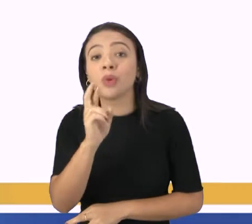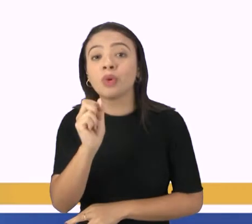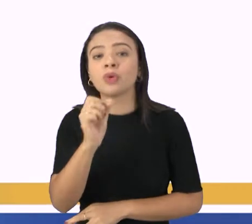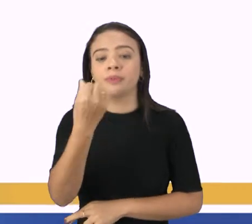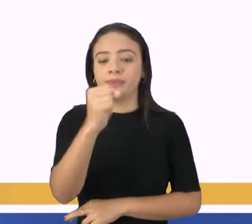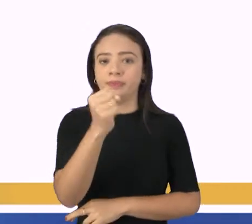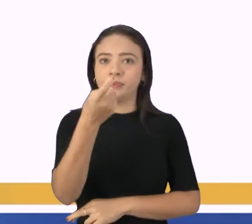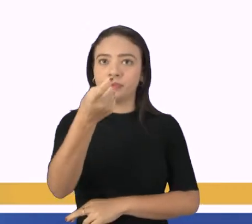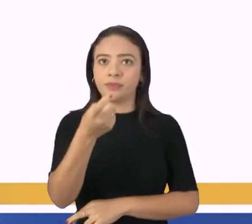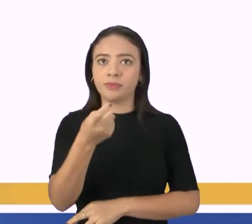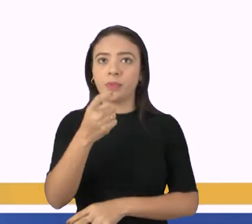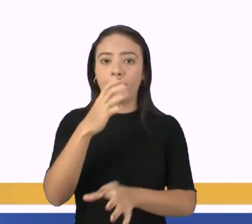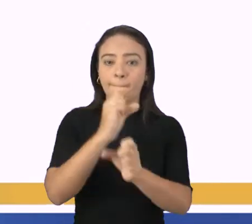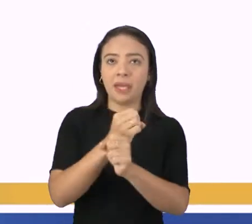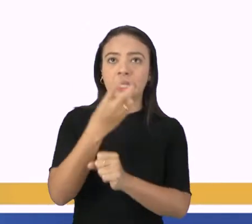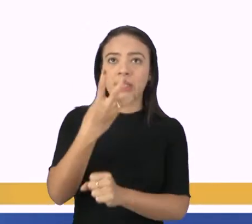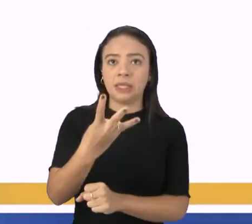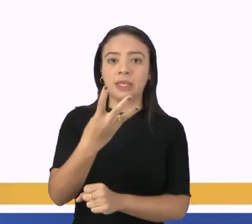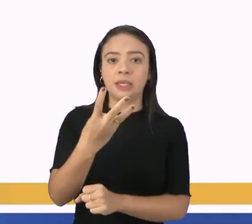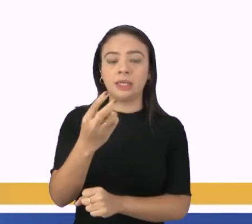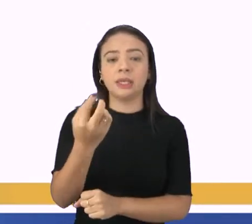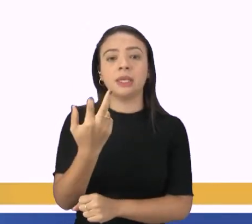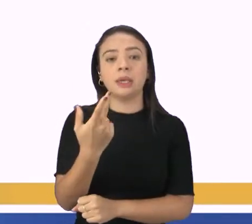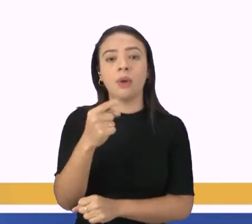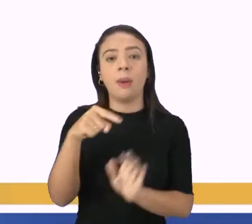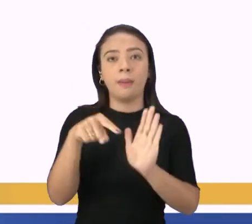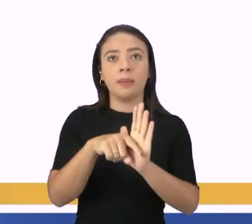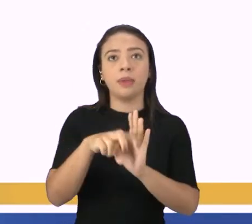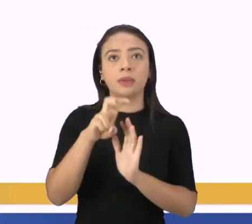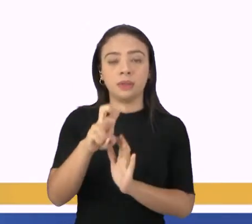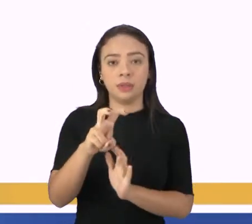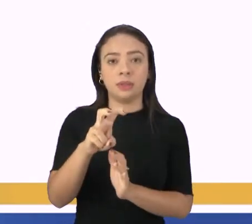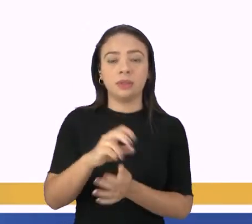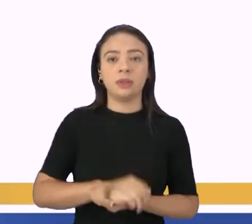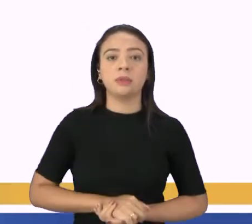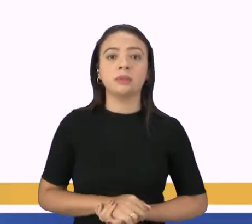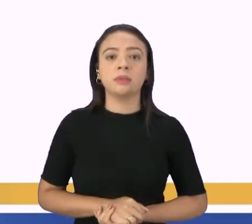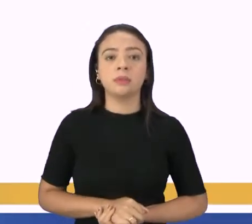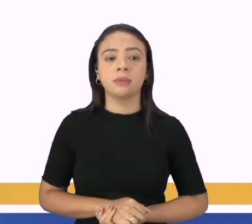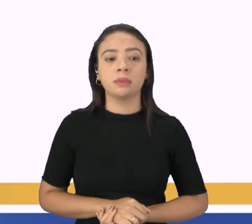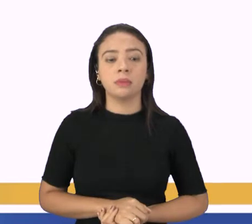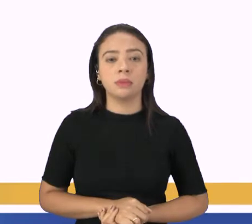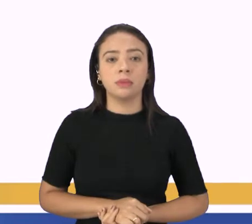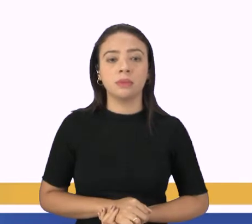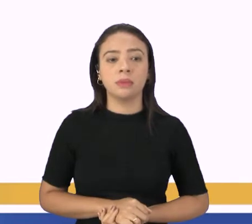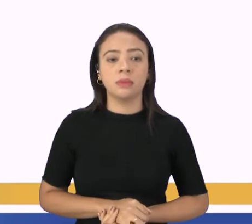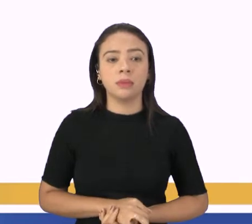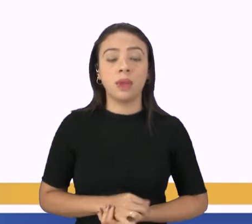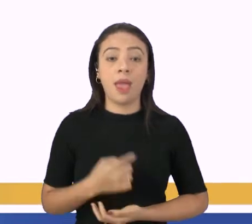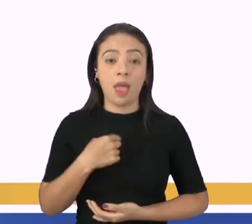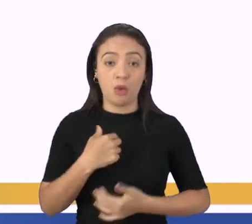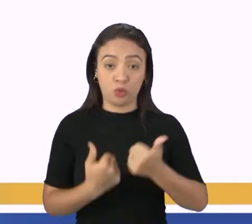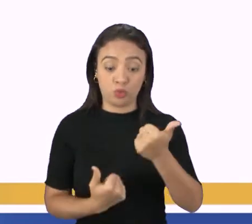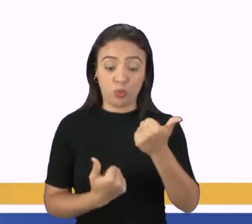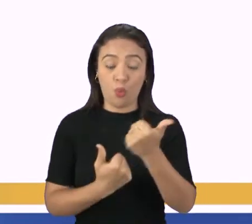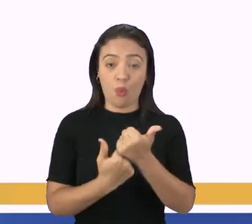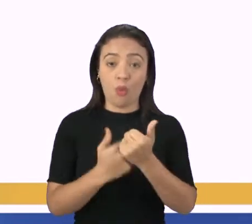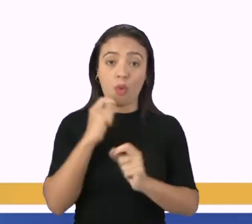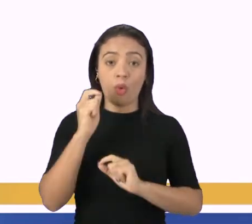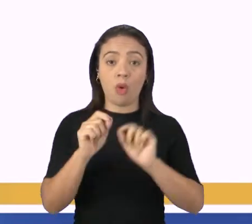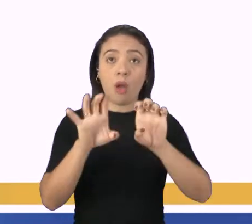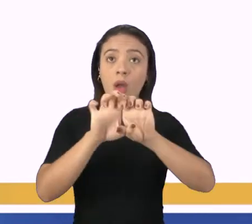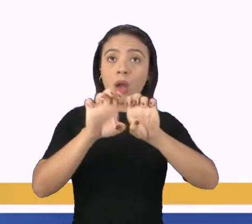equação 8x mais 3 igual a 5. Como é que eu vou verificar isso? Eu vou substituir nessa equação